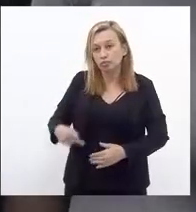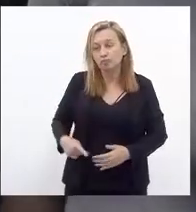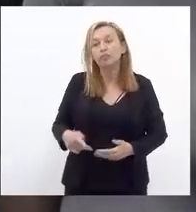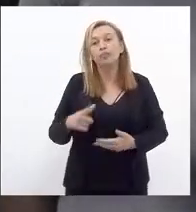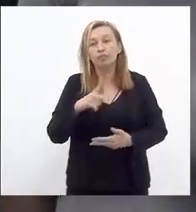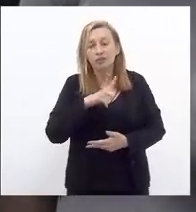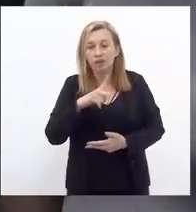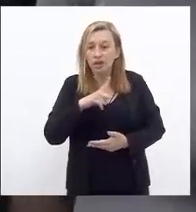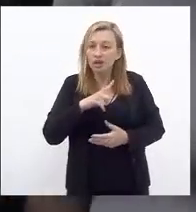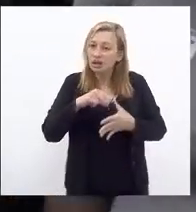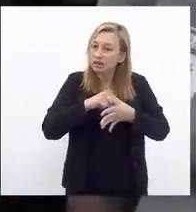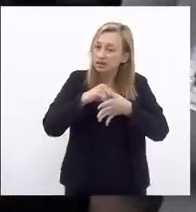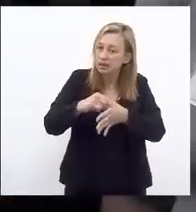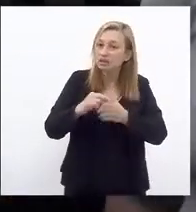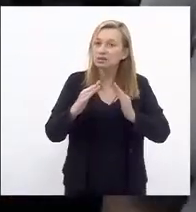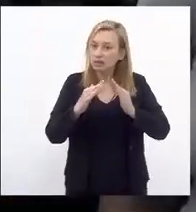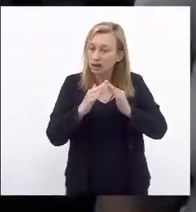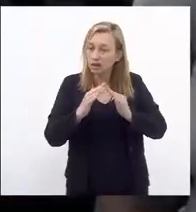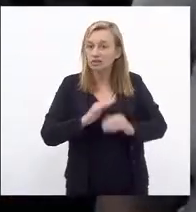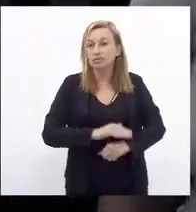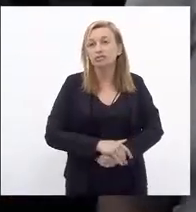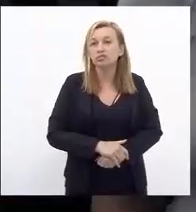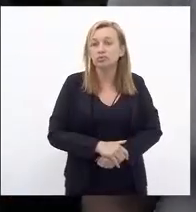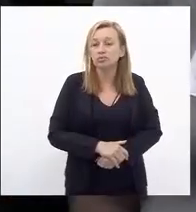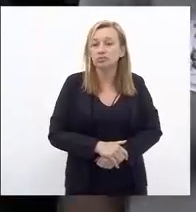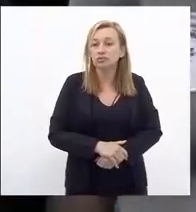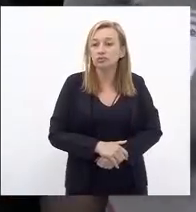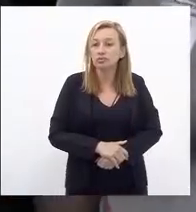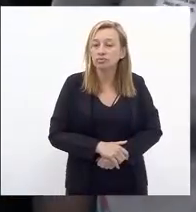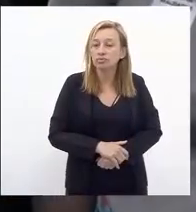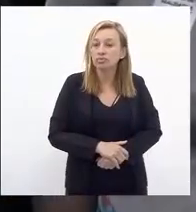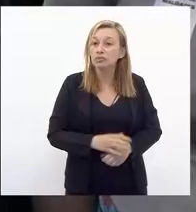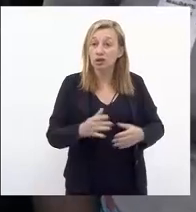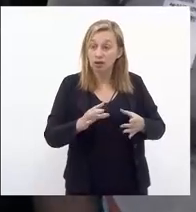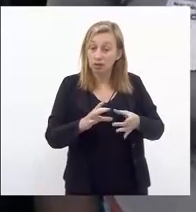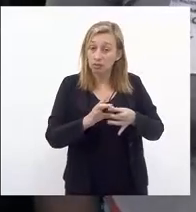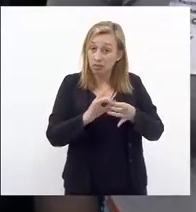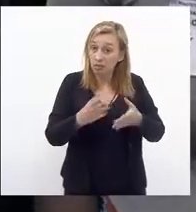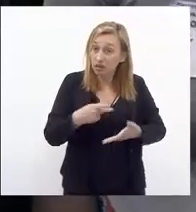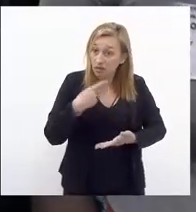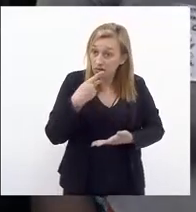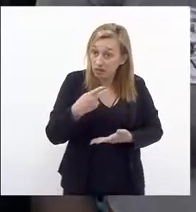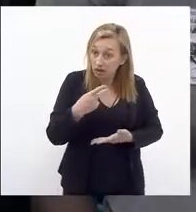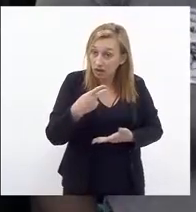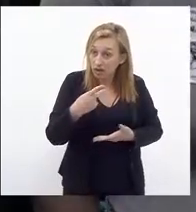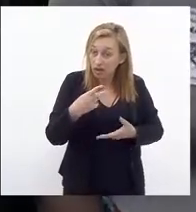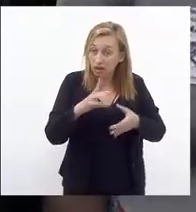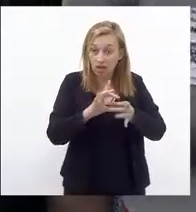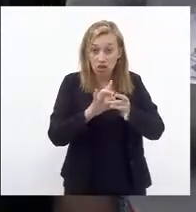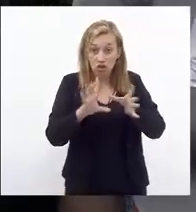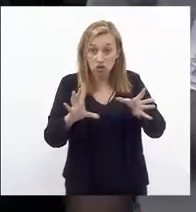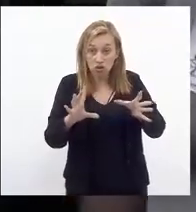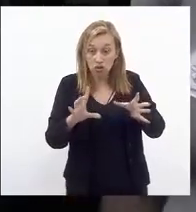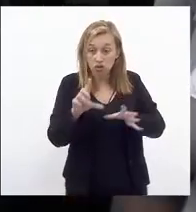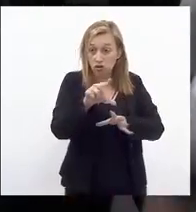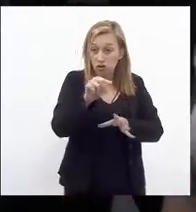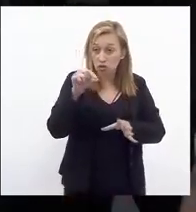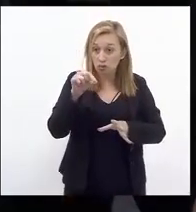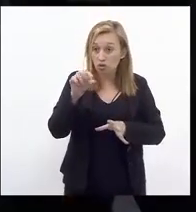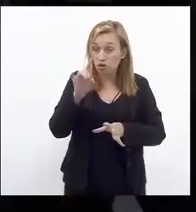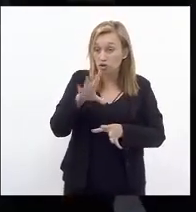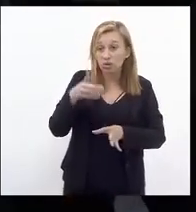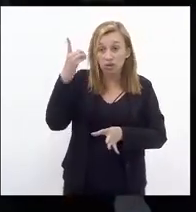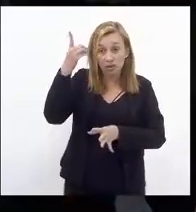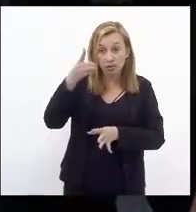a liderança dessa casa e aí me permito dizer a decisão Não será apenas dos